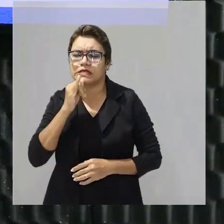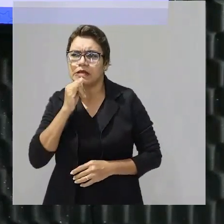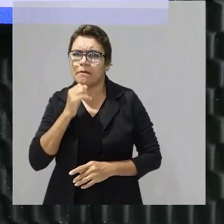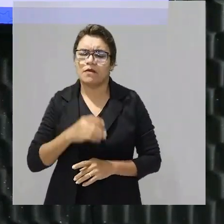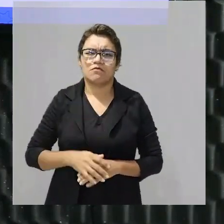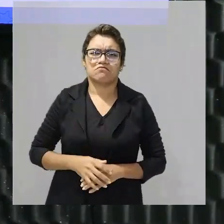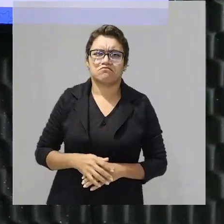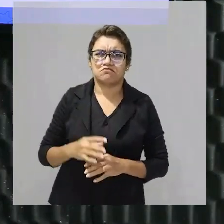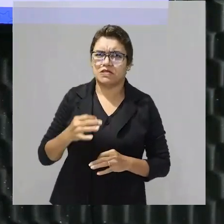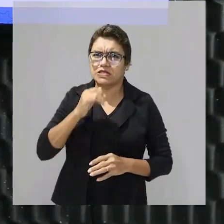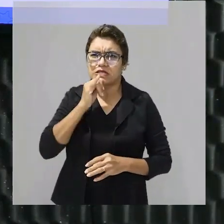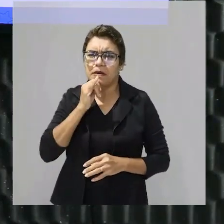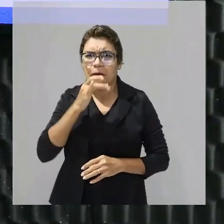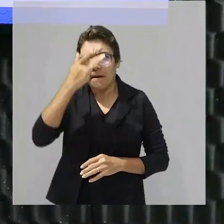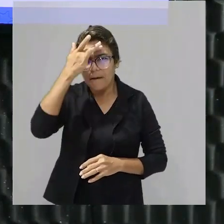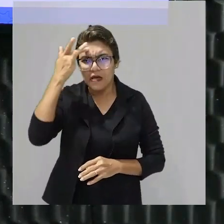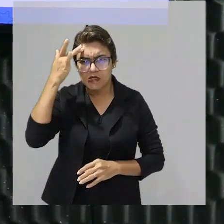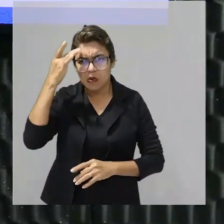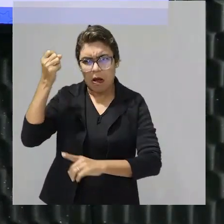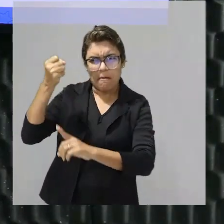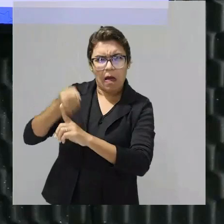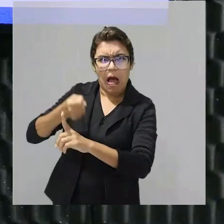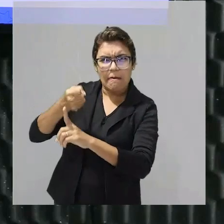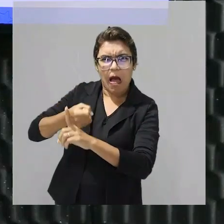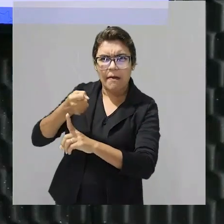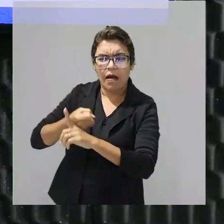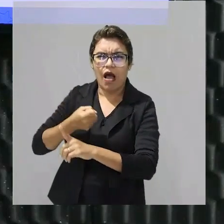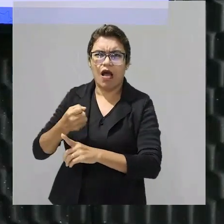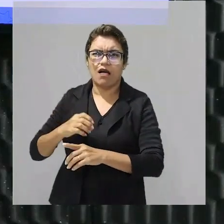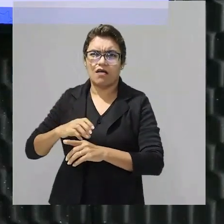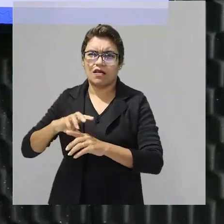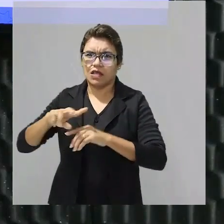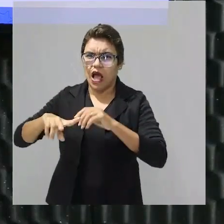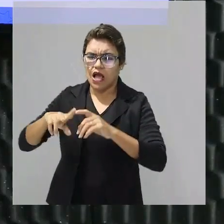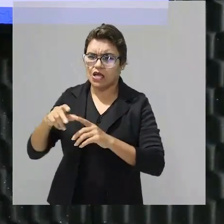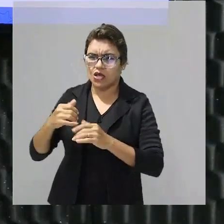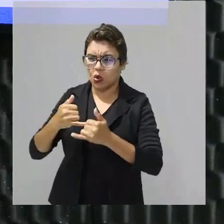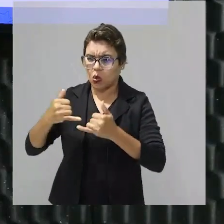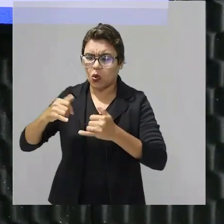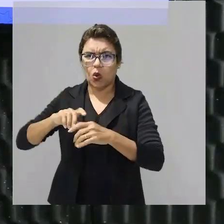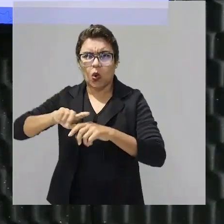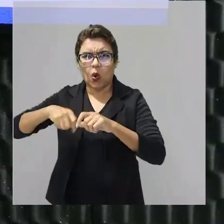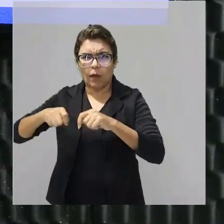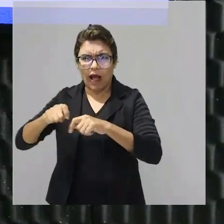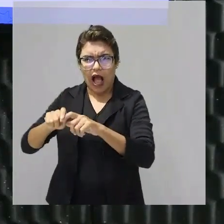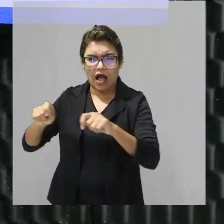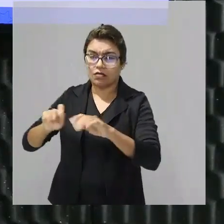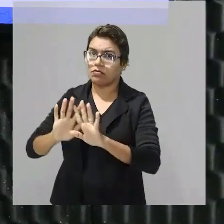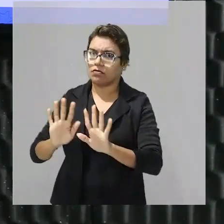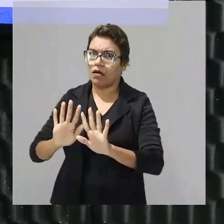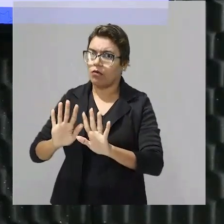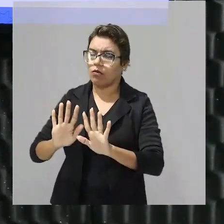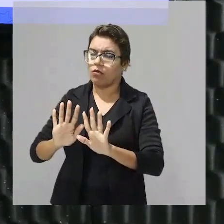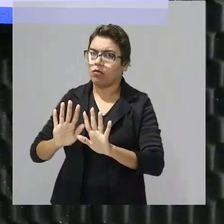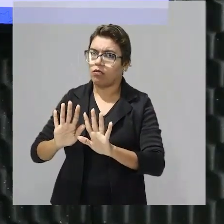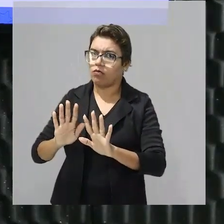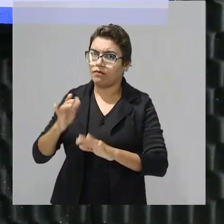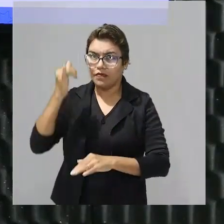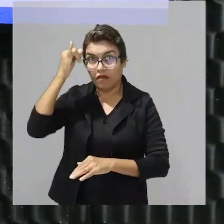deve respeitar os direitos humanos. Por mais que o tema traga, às vezes, deixa a gente assim de forma